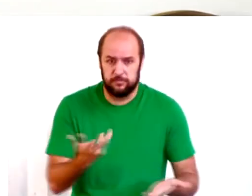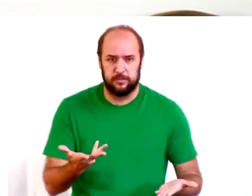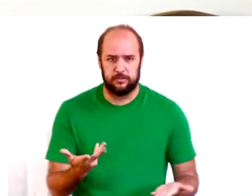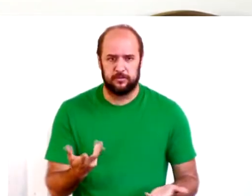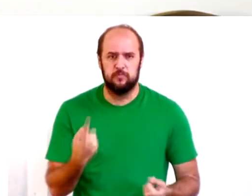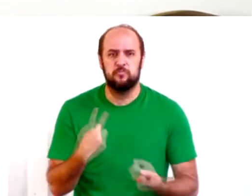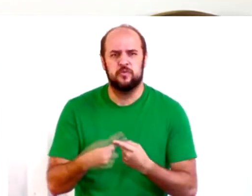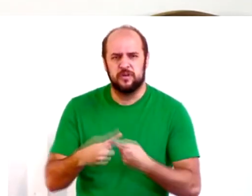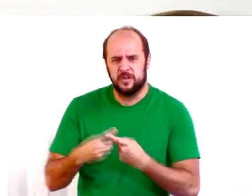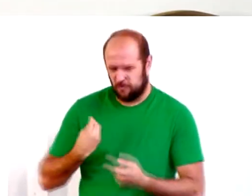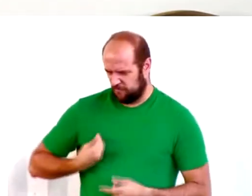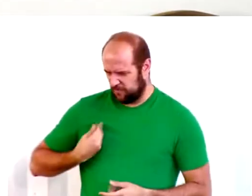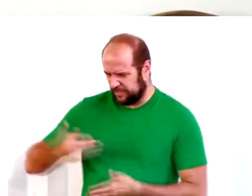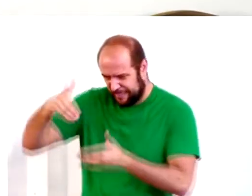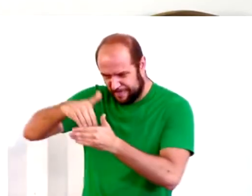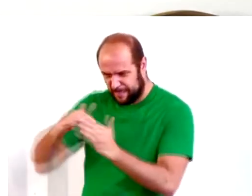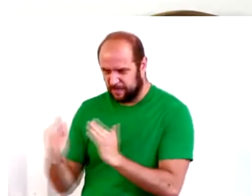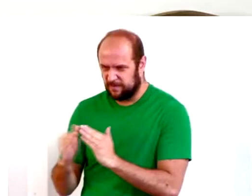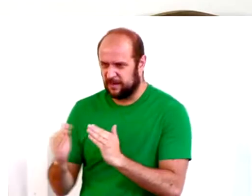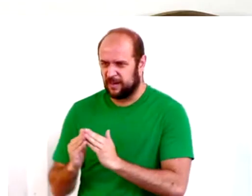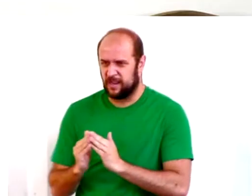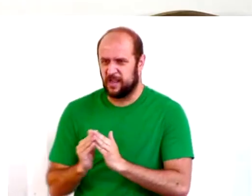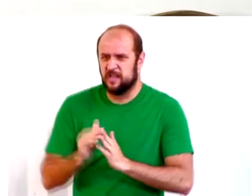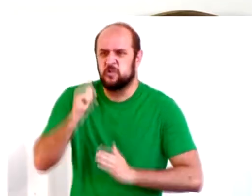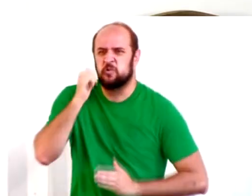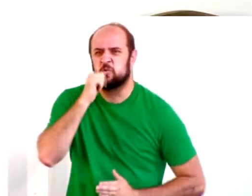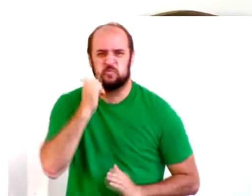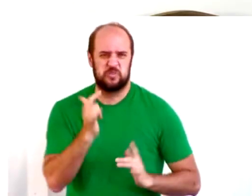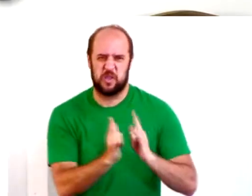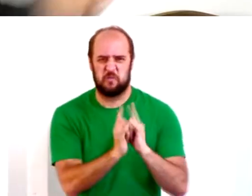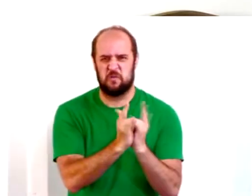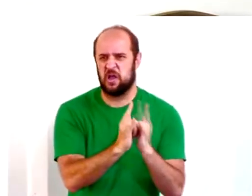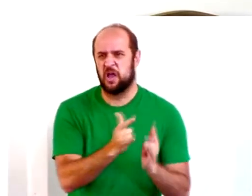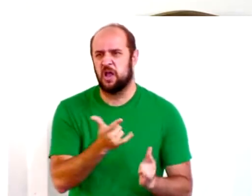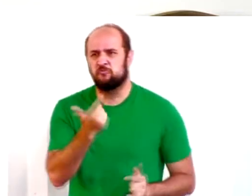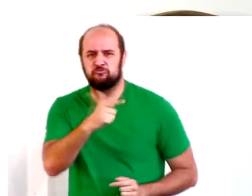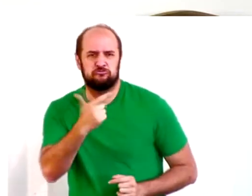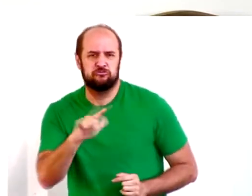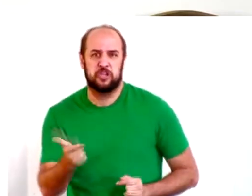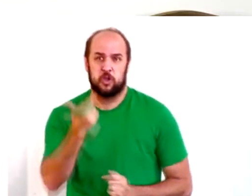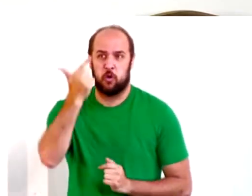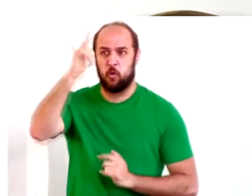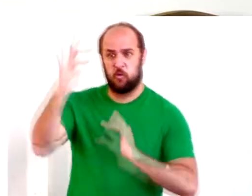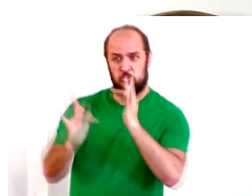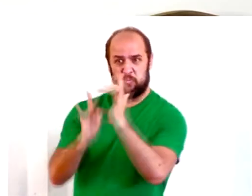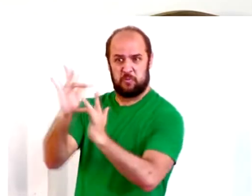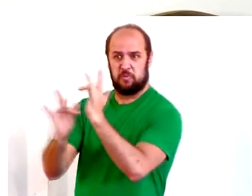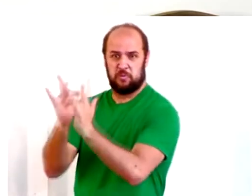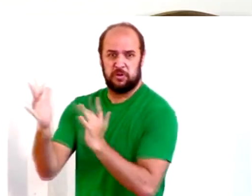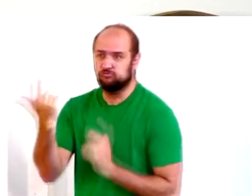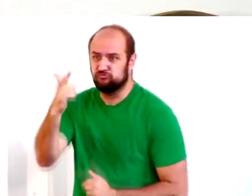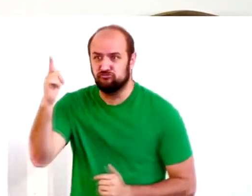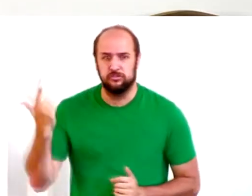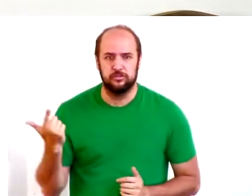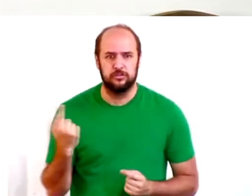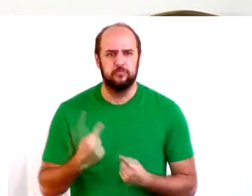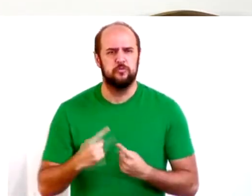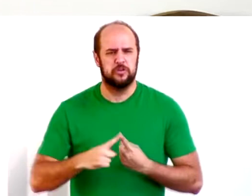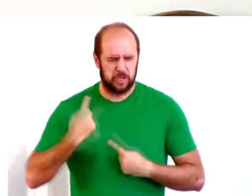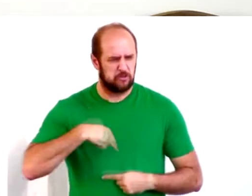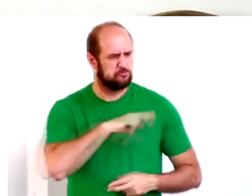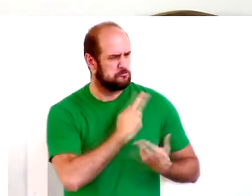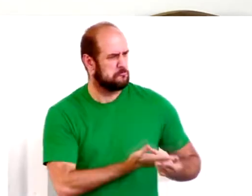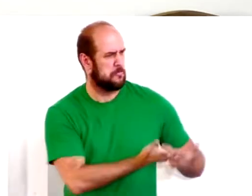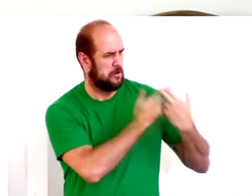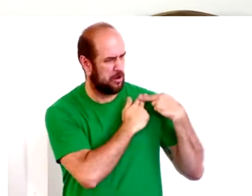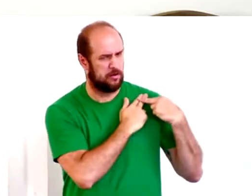casa de maneira monogâmica, que não temos amantes, não temos relacionamentos externos com outras pessoas? Porque nós fizemos o compromisso